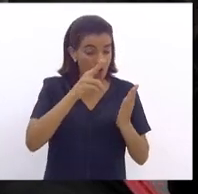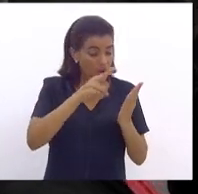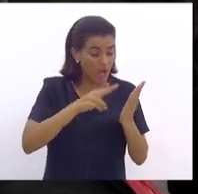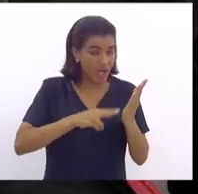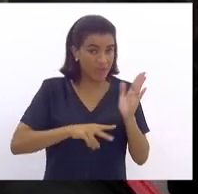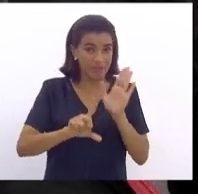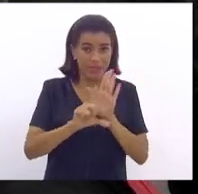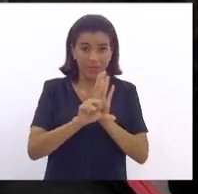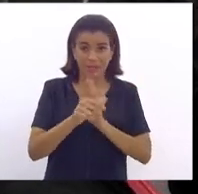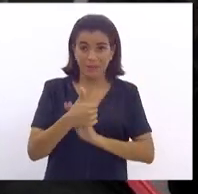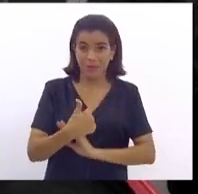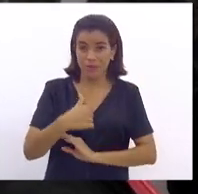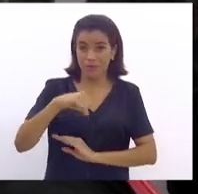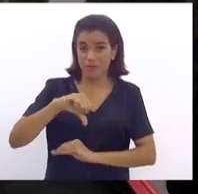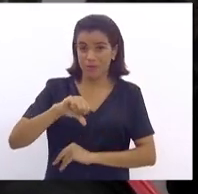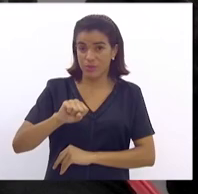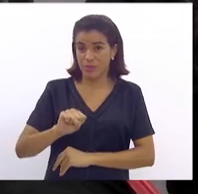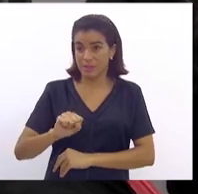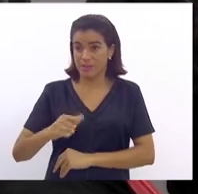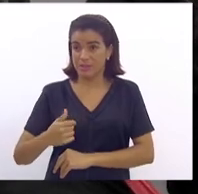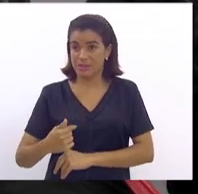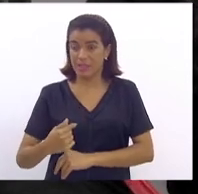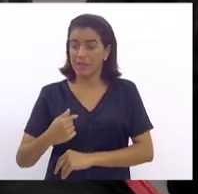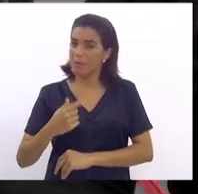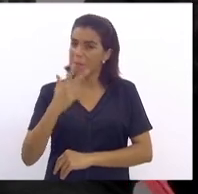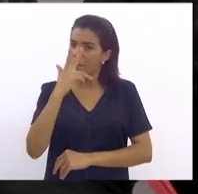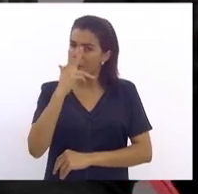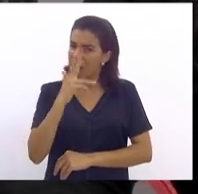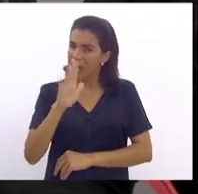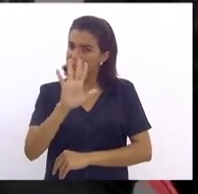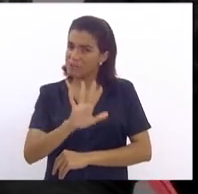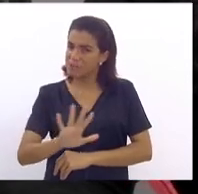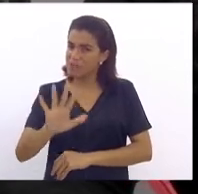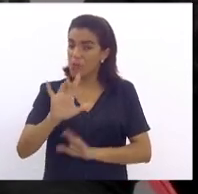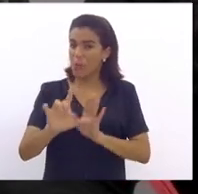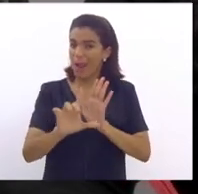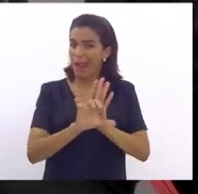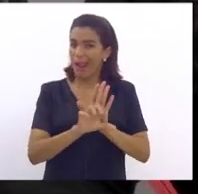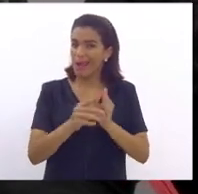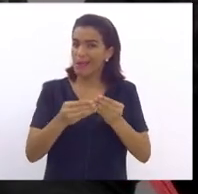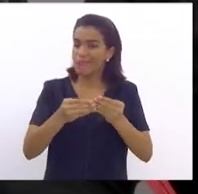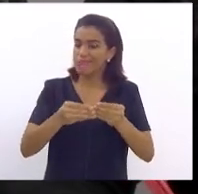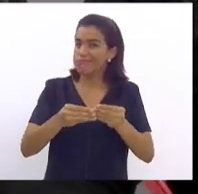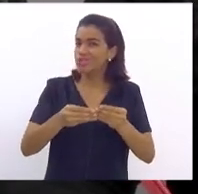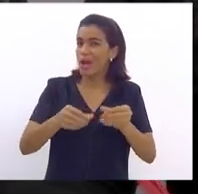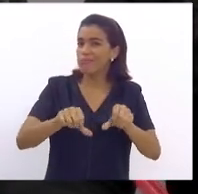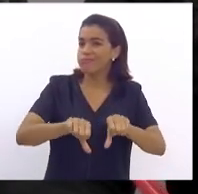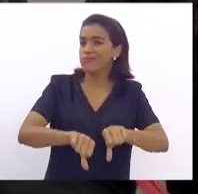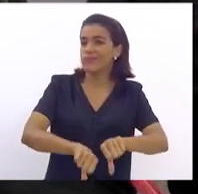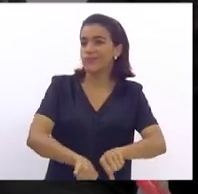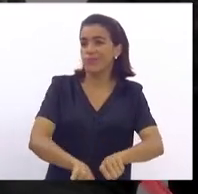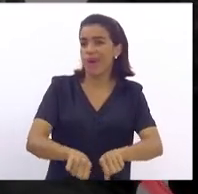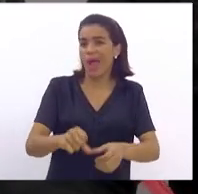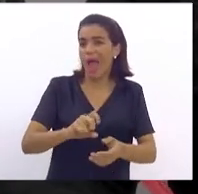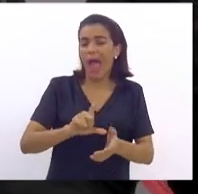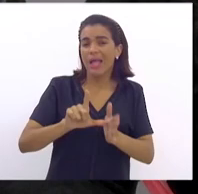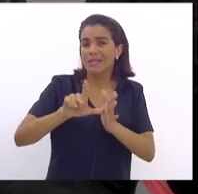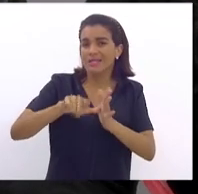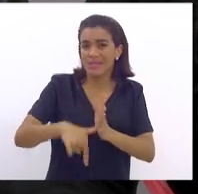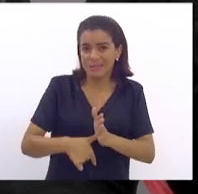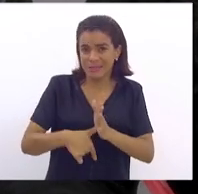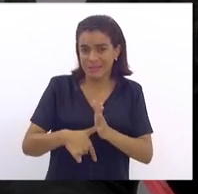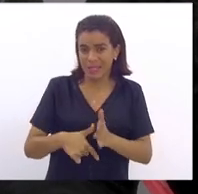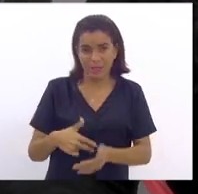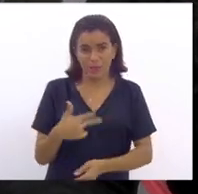de 1987, ela me parece uma lei que tem muita defasagem, né? Quer dizer, não pode